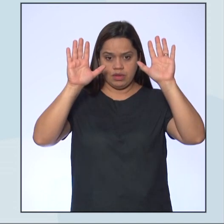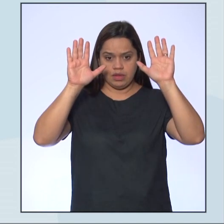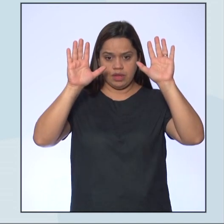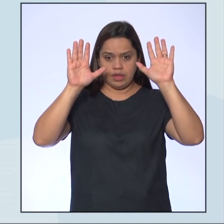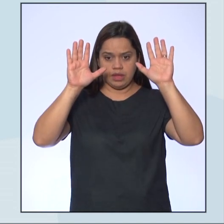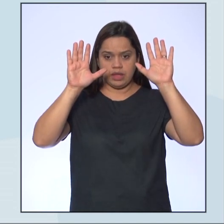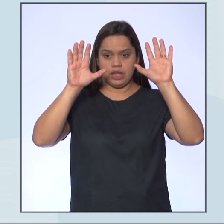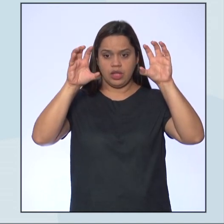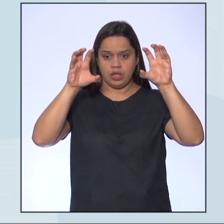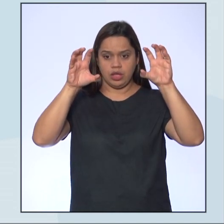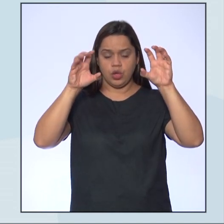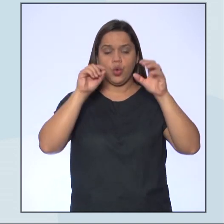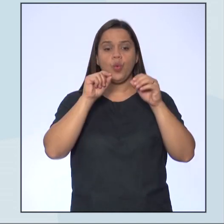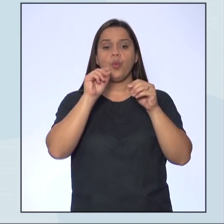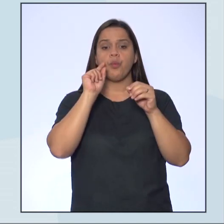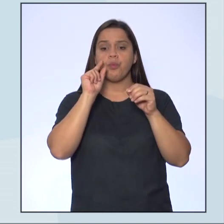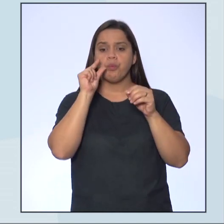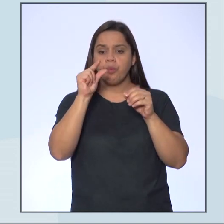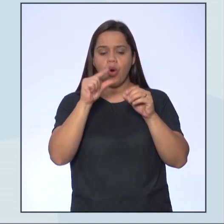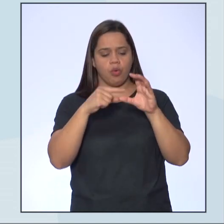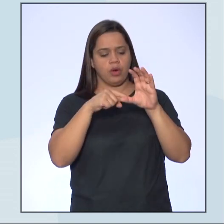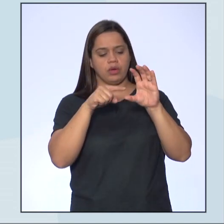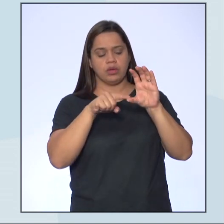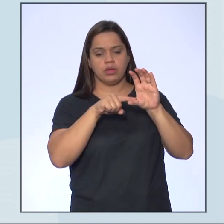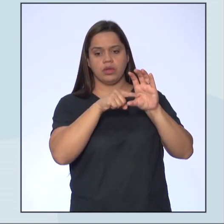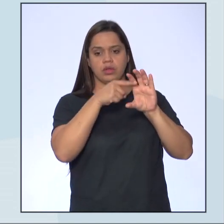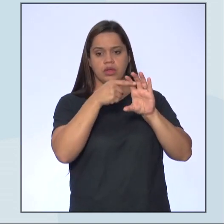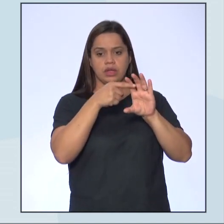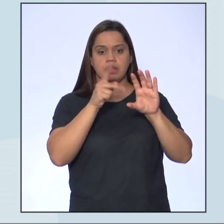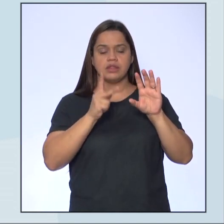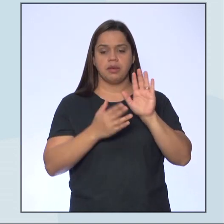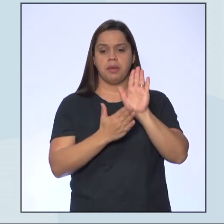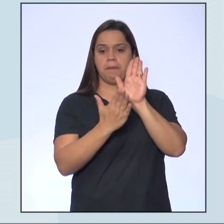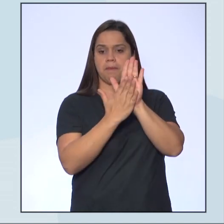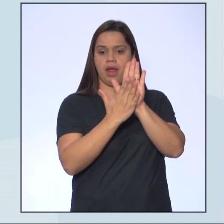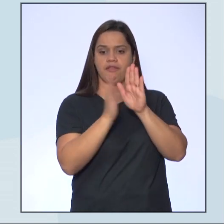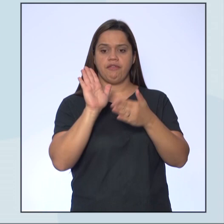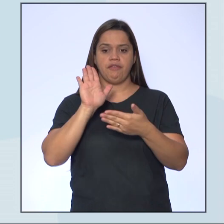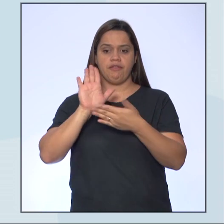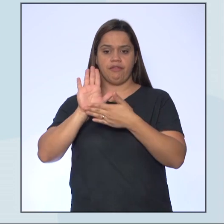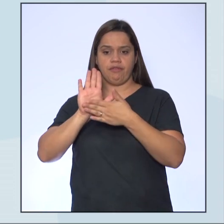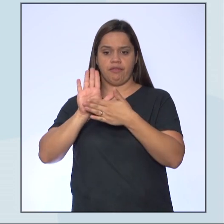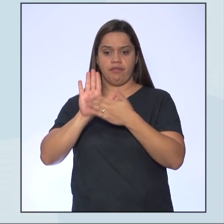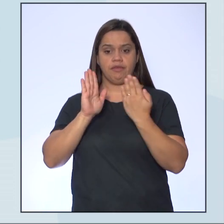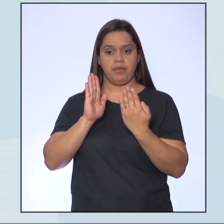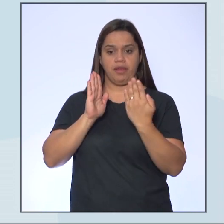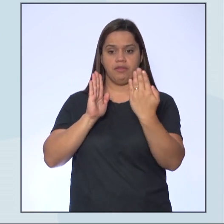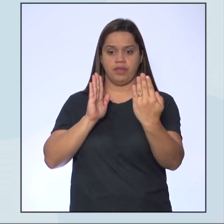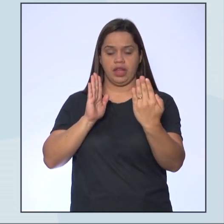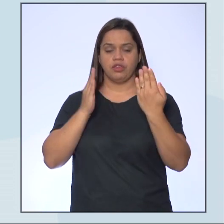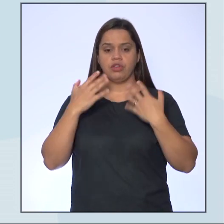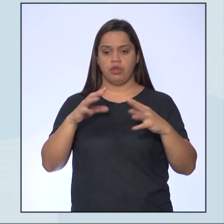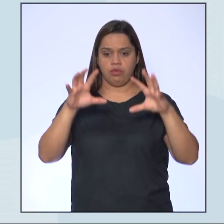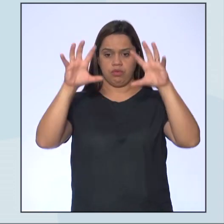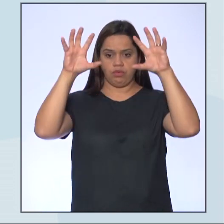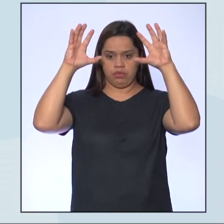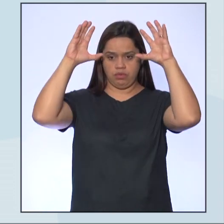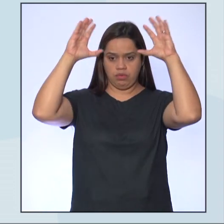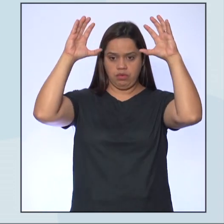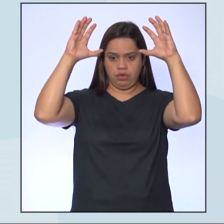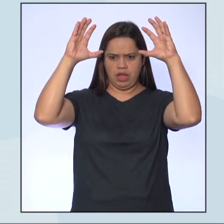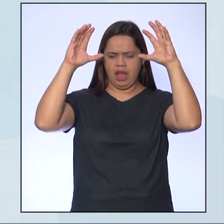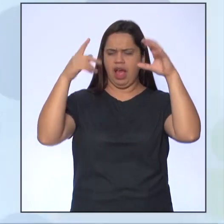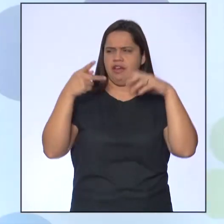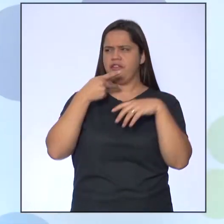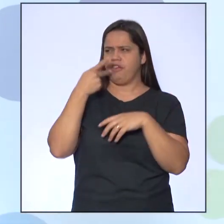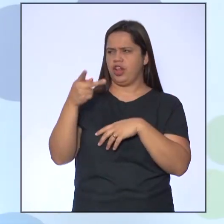ligeiramente côncavas, em forma de concha, voltadas para a frente. Tá? Então, essa é a descrição. Nossa, professora